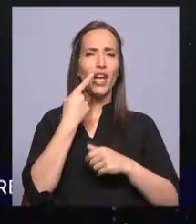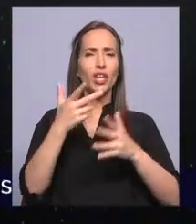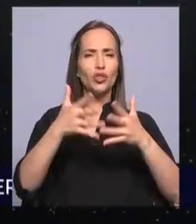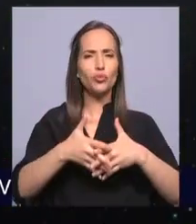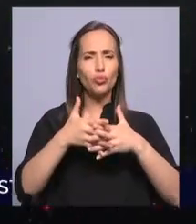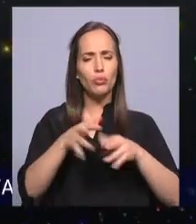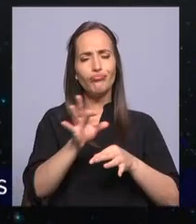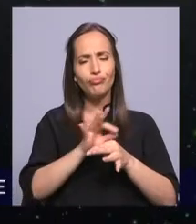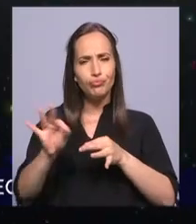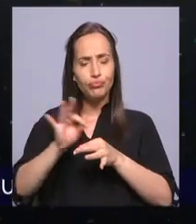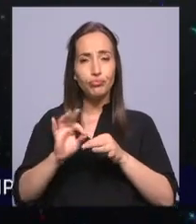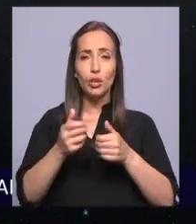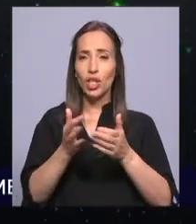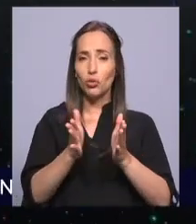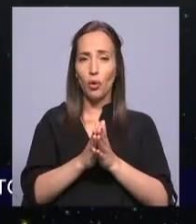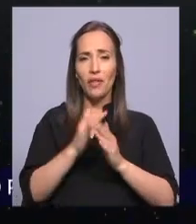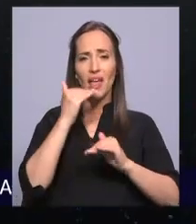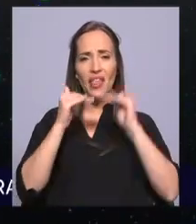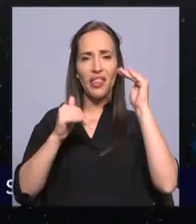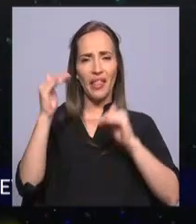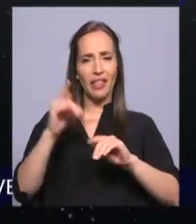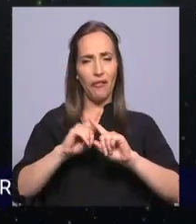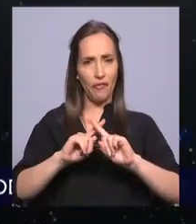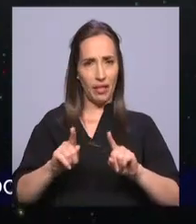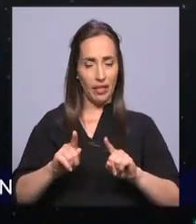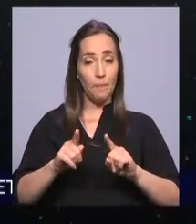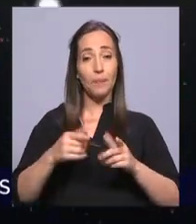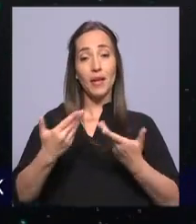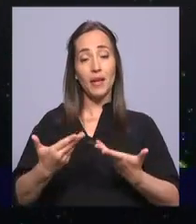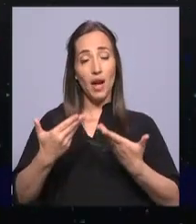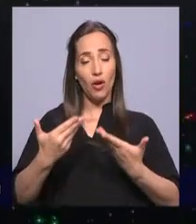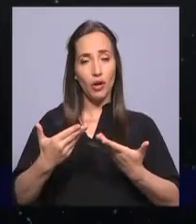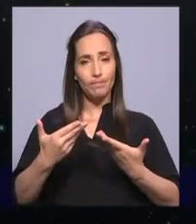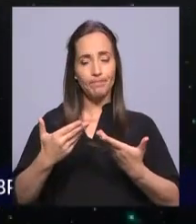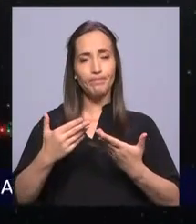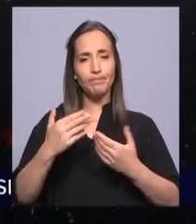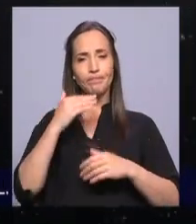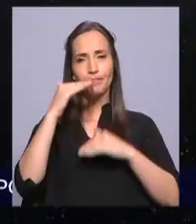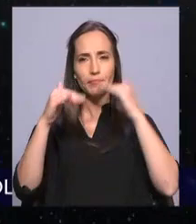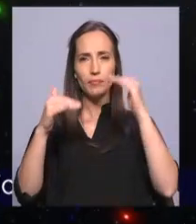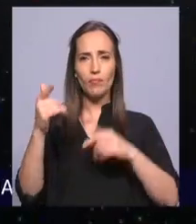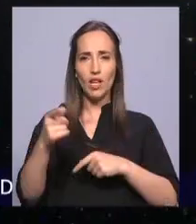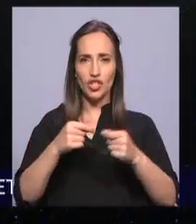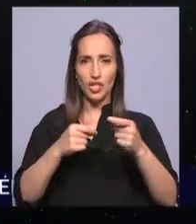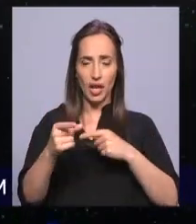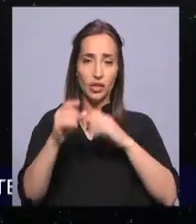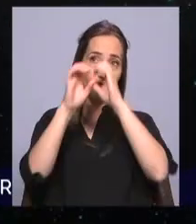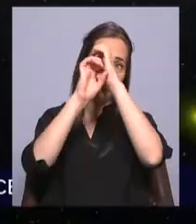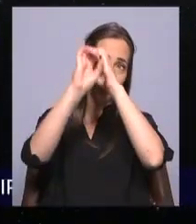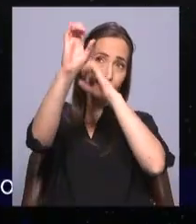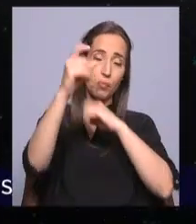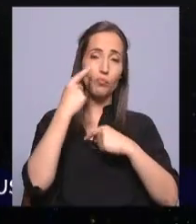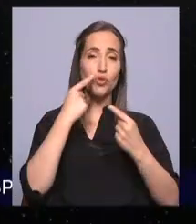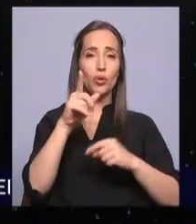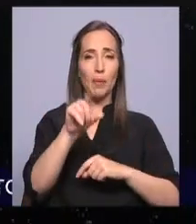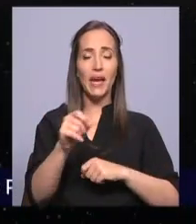e todas elas com idades diferentes. Essa idade que nos é dada precisamente pelas estrelas. O Gaia também nos mostrou estrelas